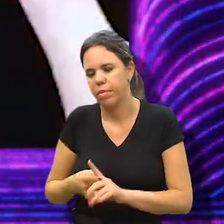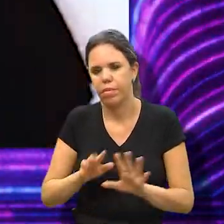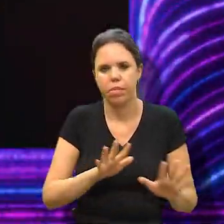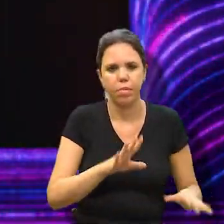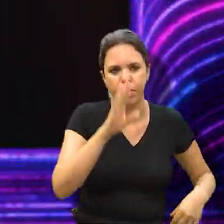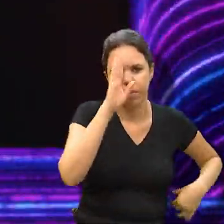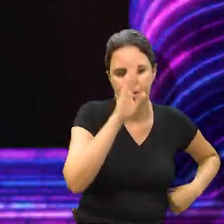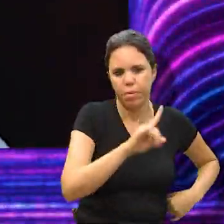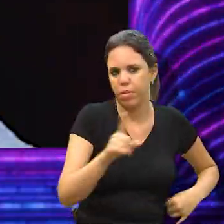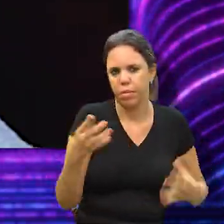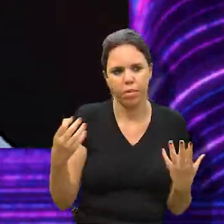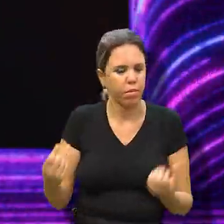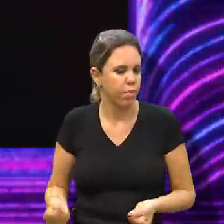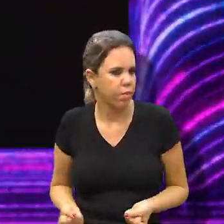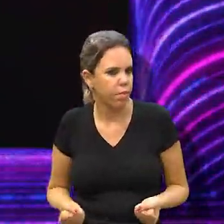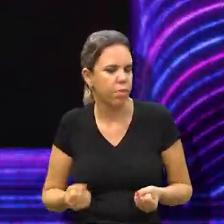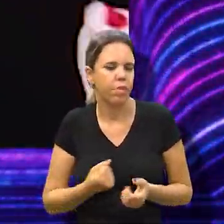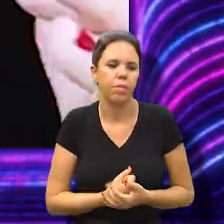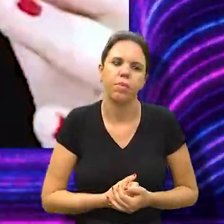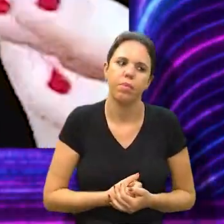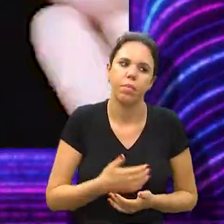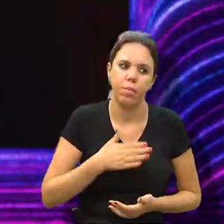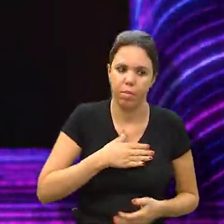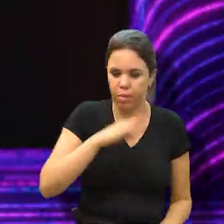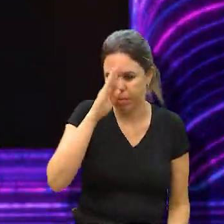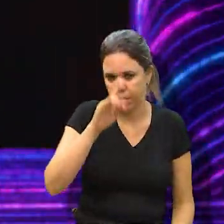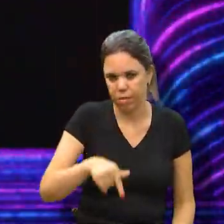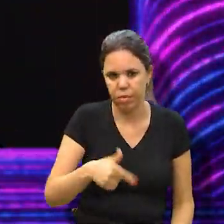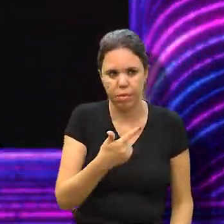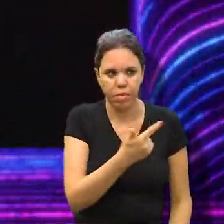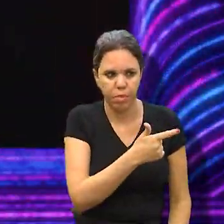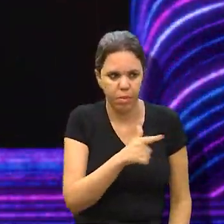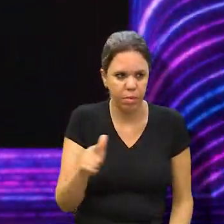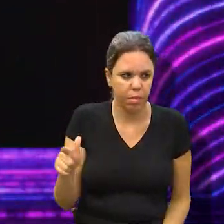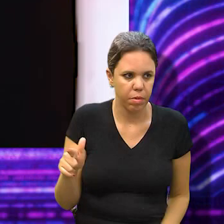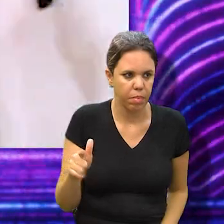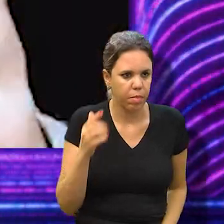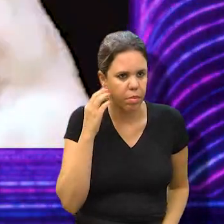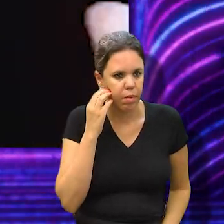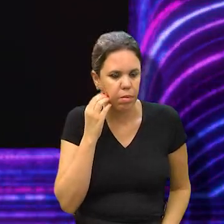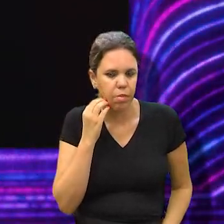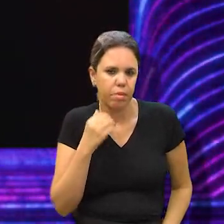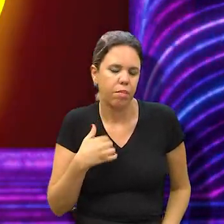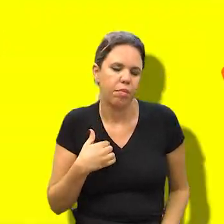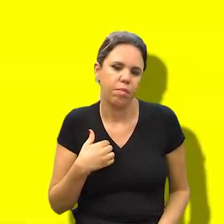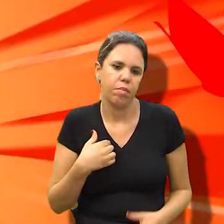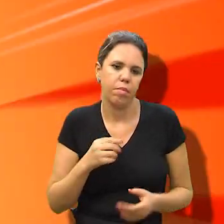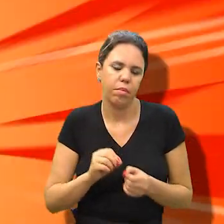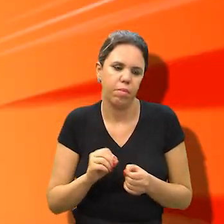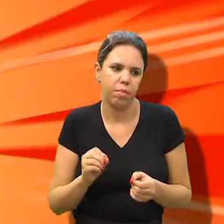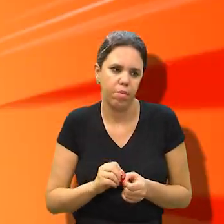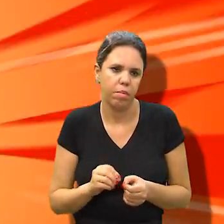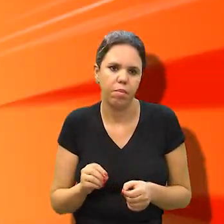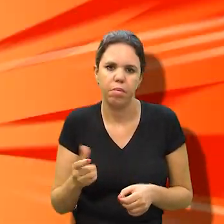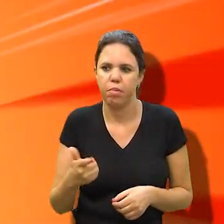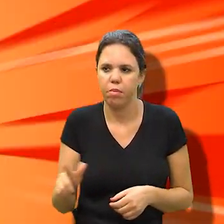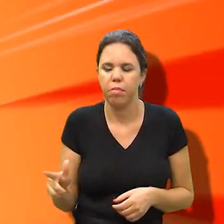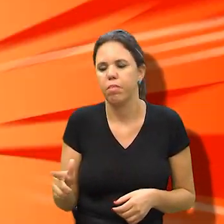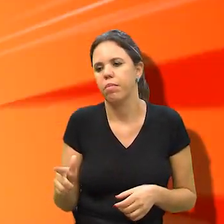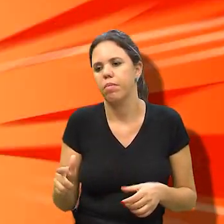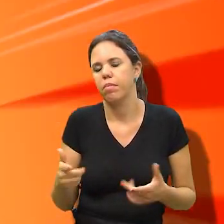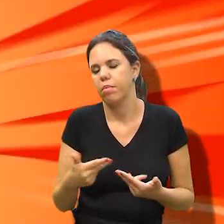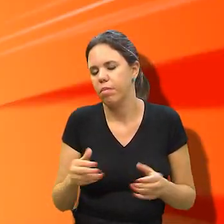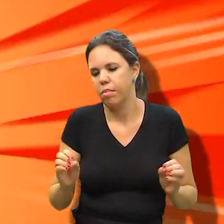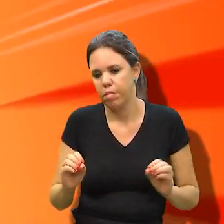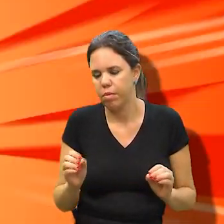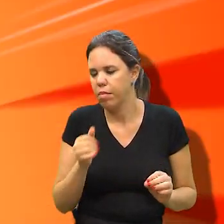grávida, o protagonista não vai assumir. O meu protagonista, ele não tem meio termo. O Bryce, ele não tem o meio termo.